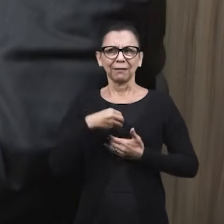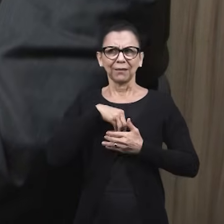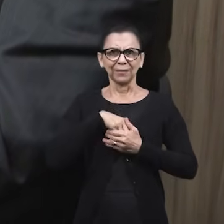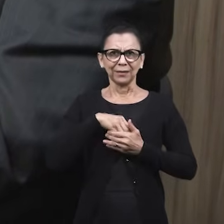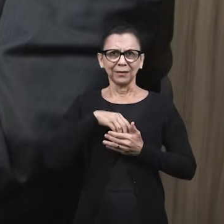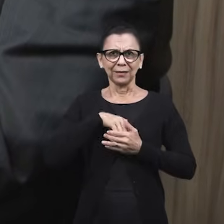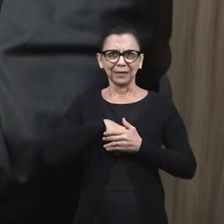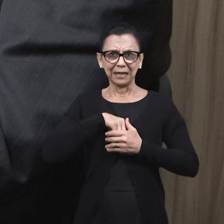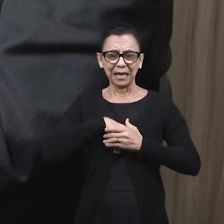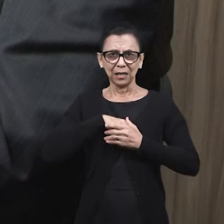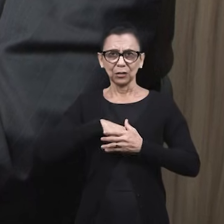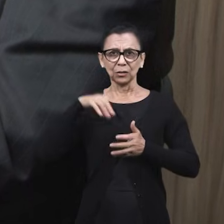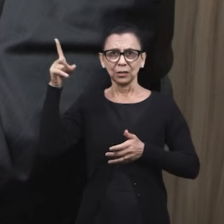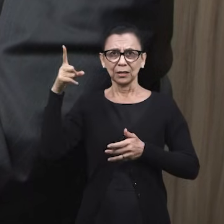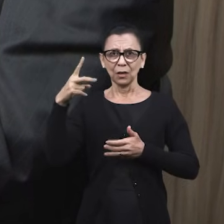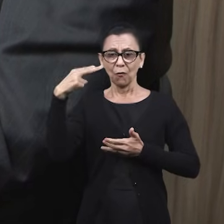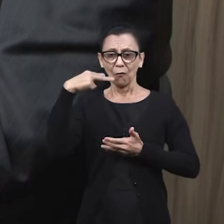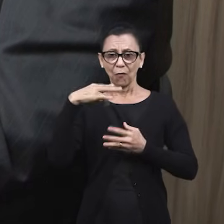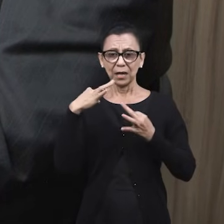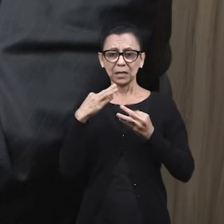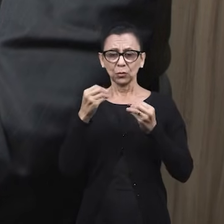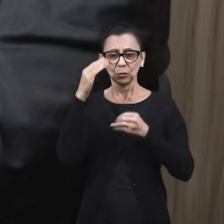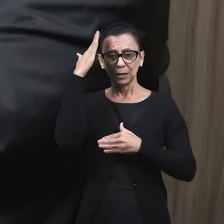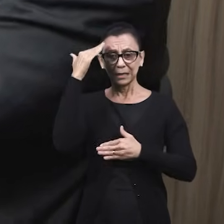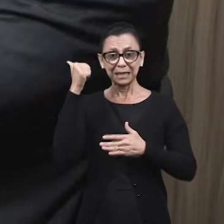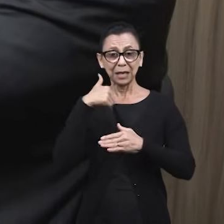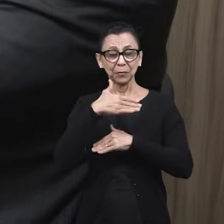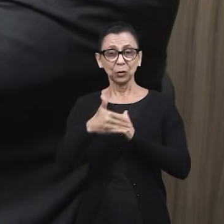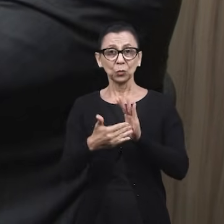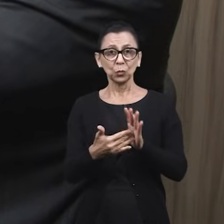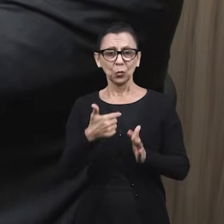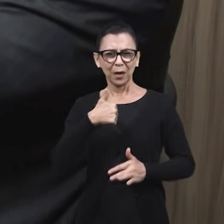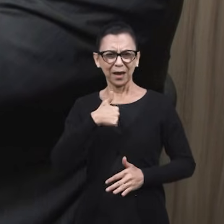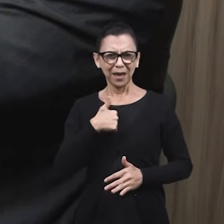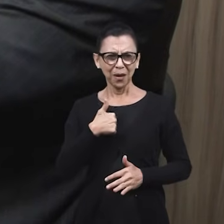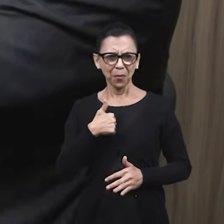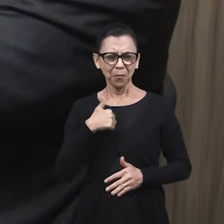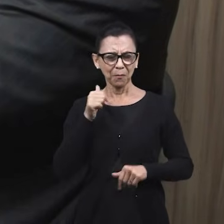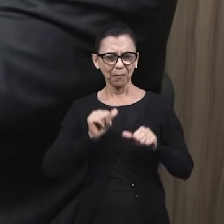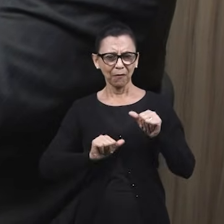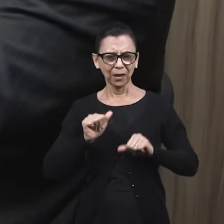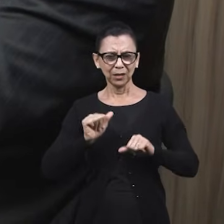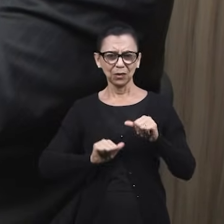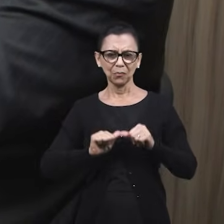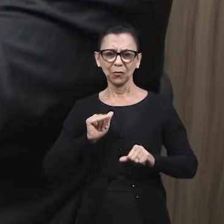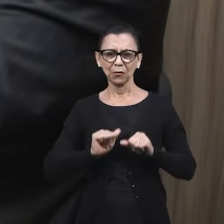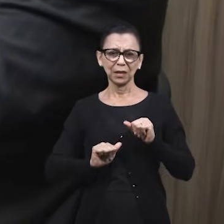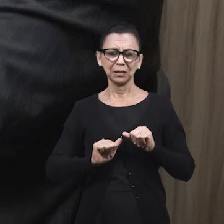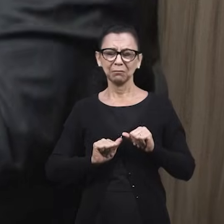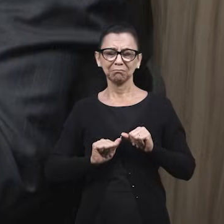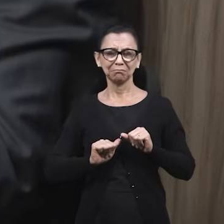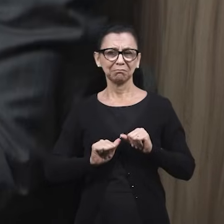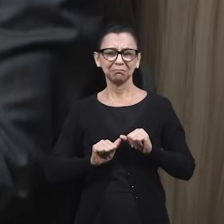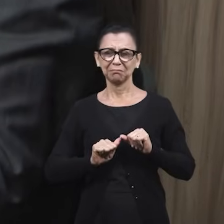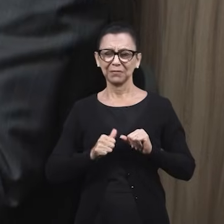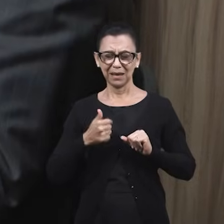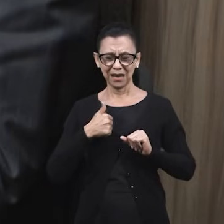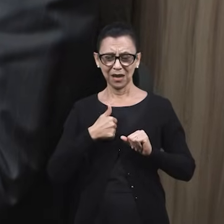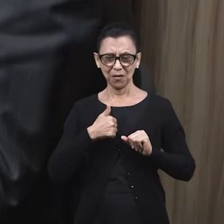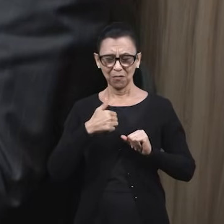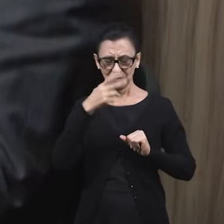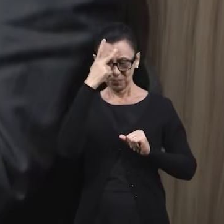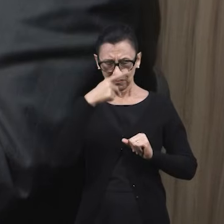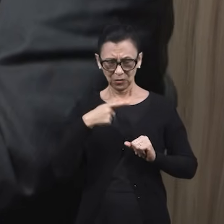Senhor, tu me sondaste e me conheces, Isso. né? Sem que haja uma palavra na minha boca, tu já sabes tudo. Não